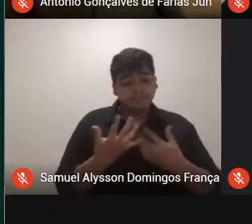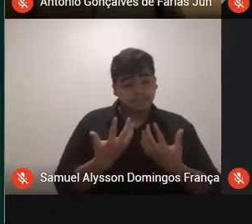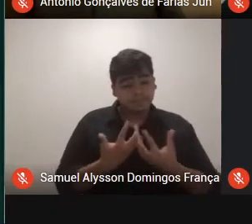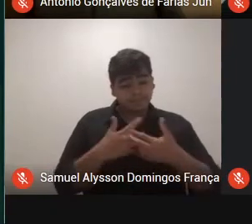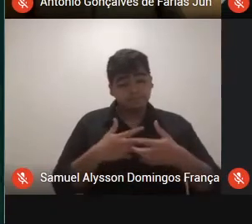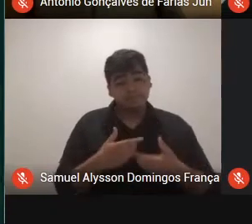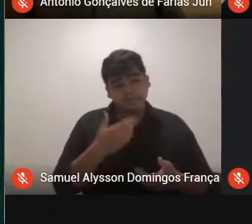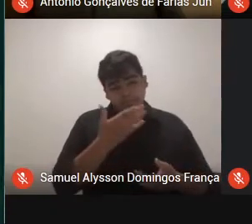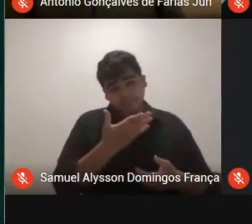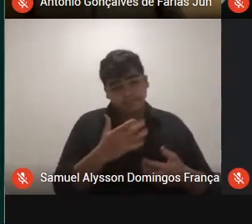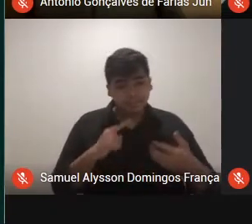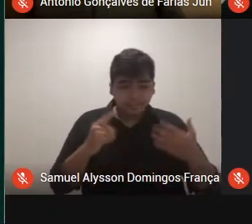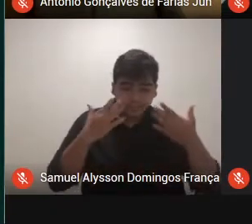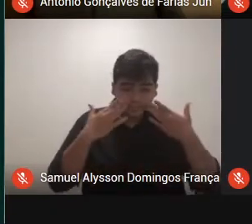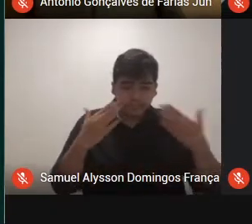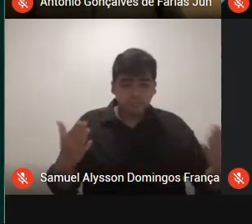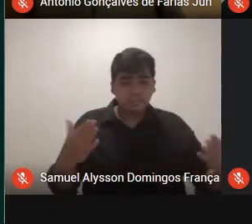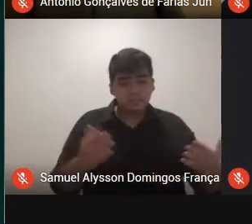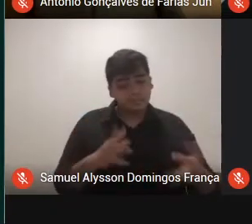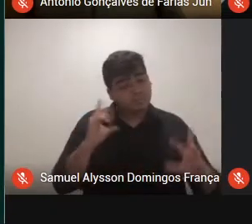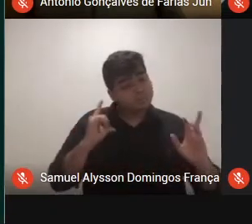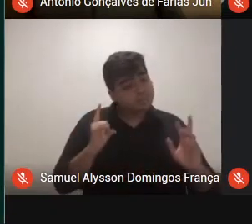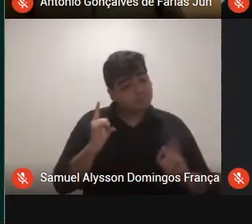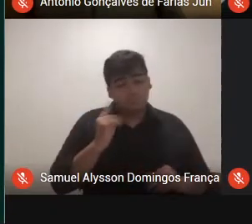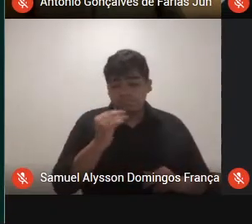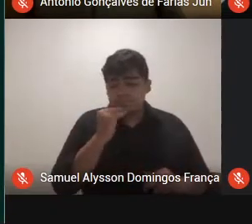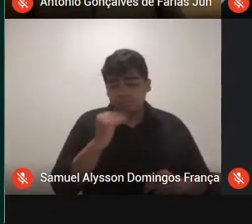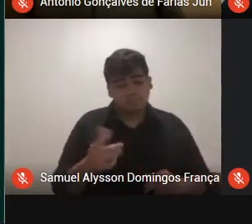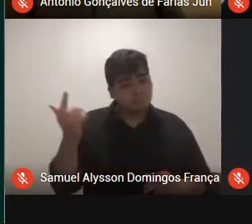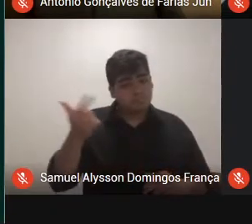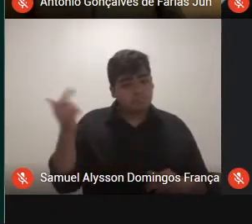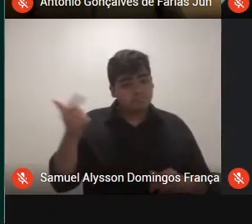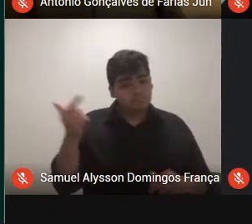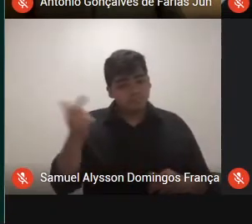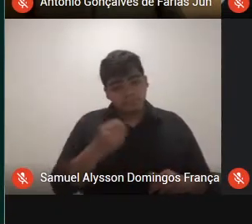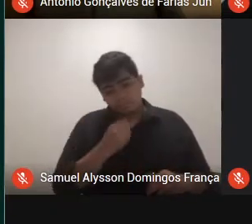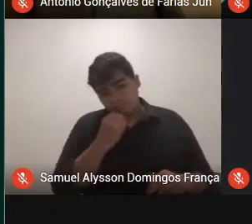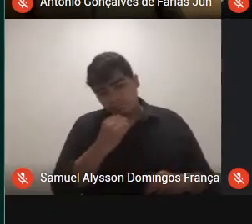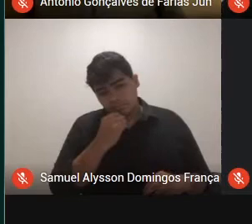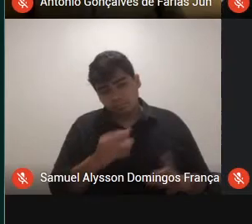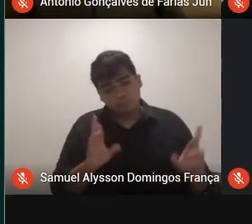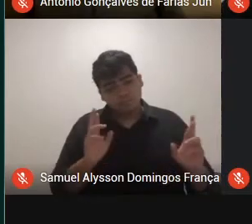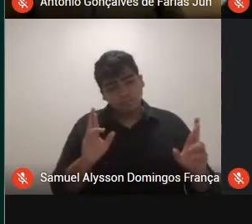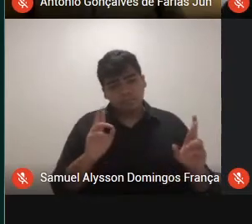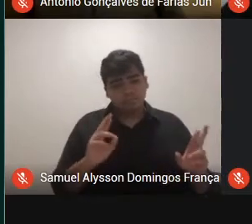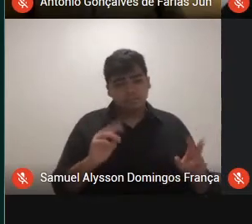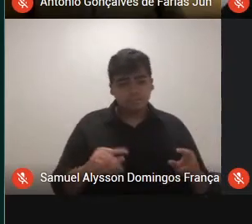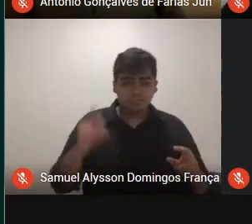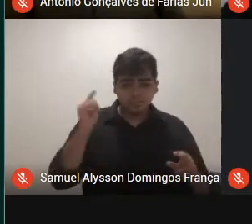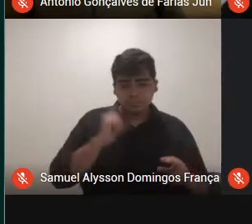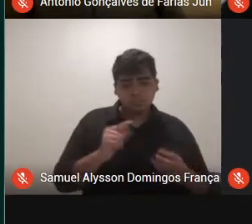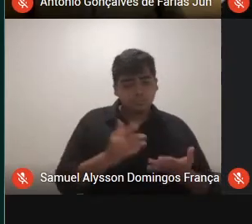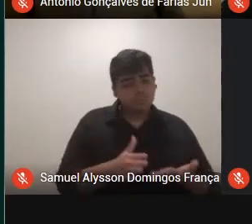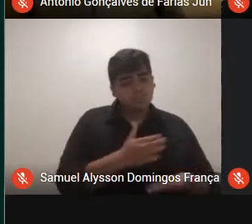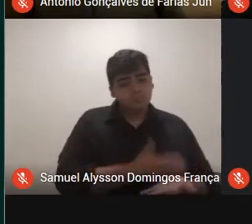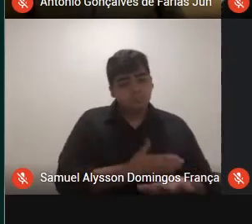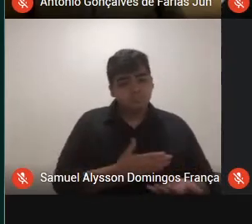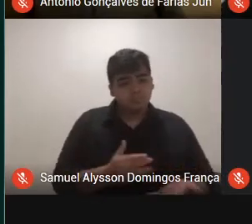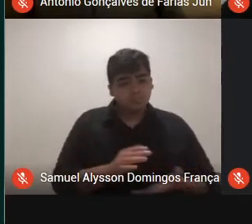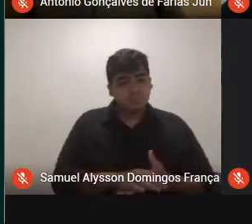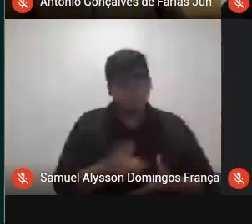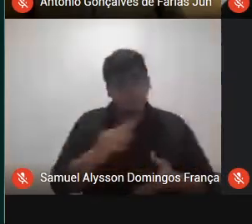parte aqui de cima, para uma 2ª edição, né, e espero que realmente aconteça o quanto antes, que tudo volte à